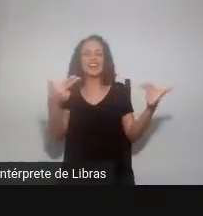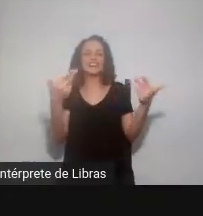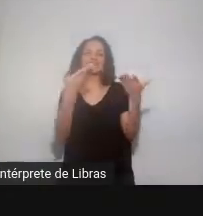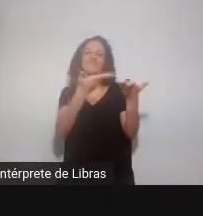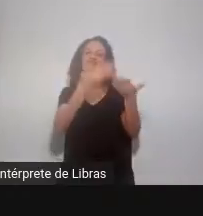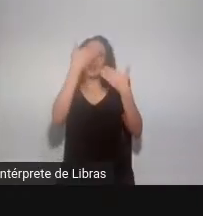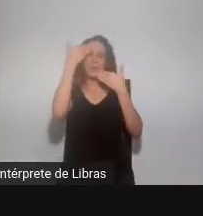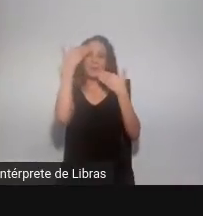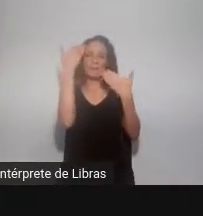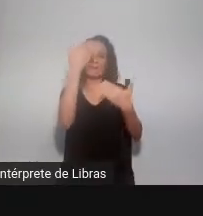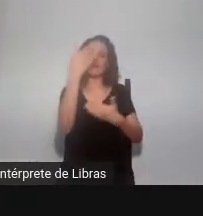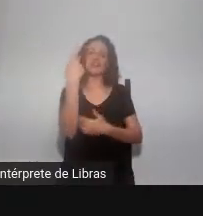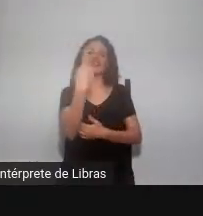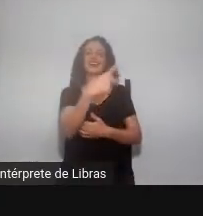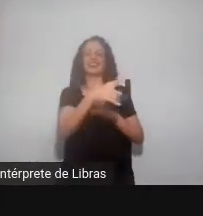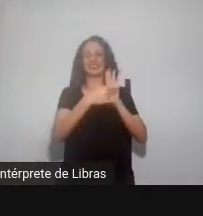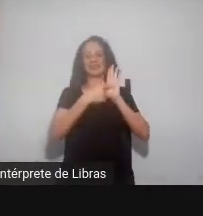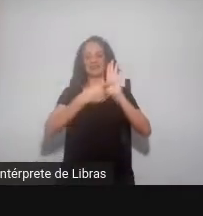pela apresentação.